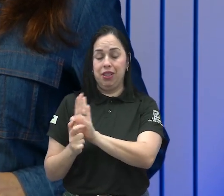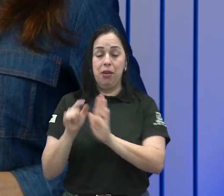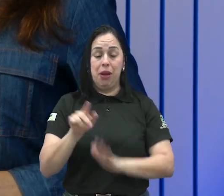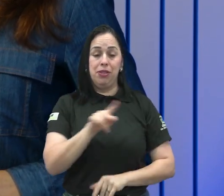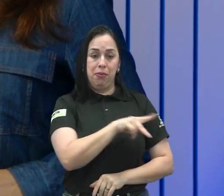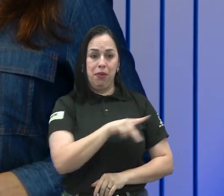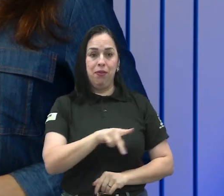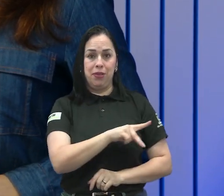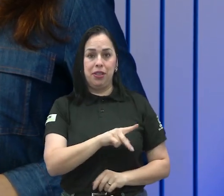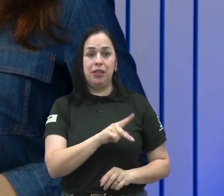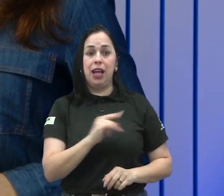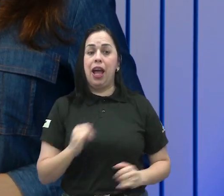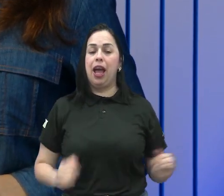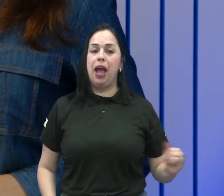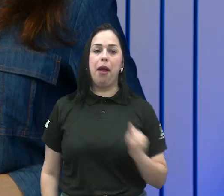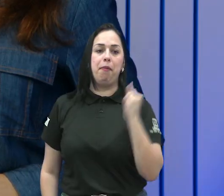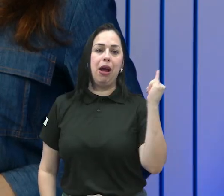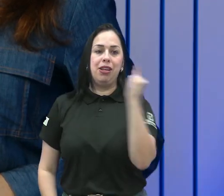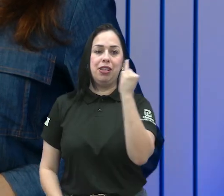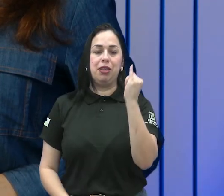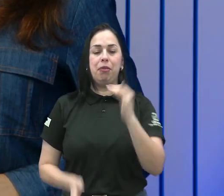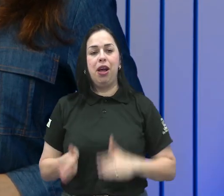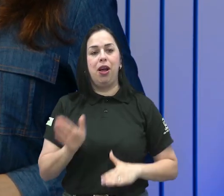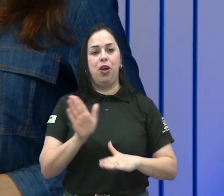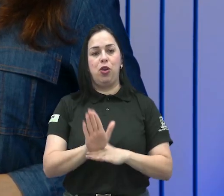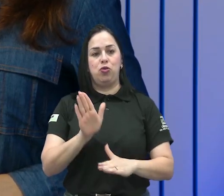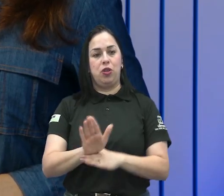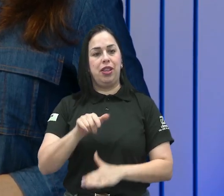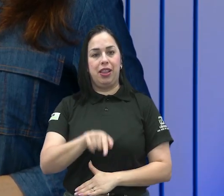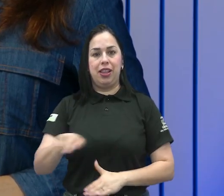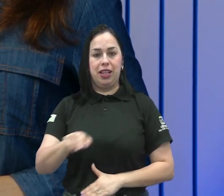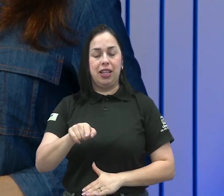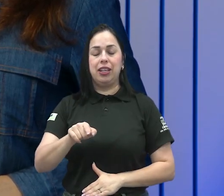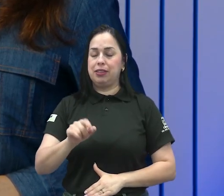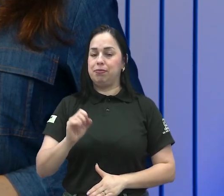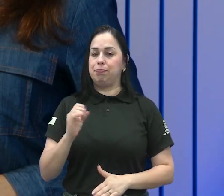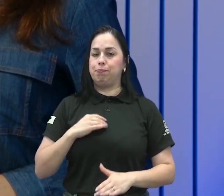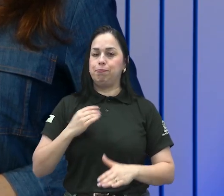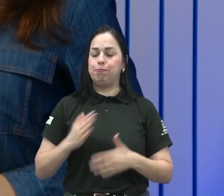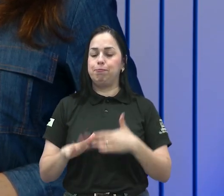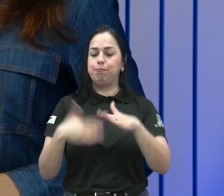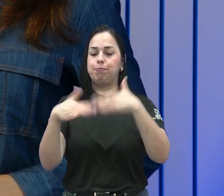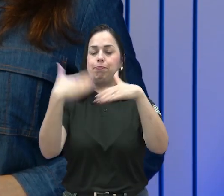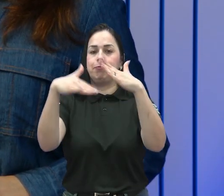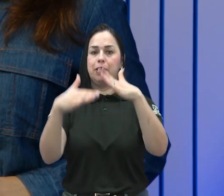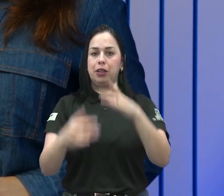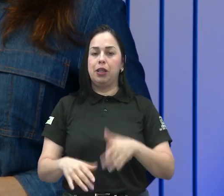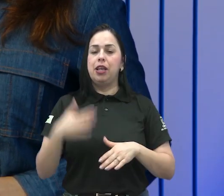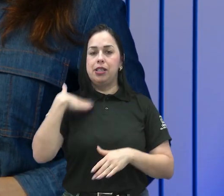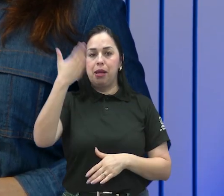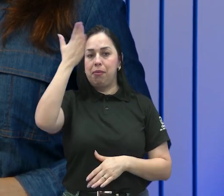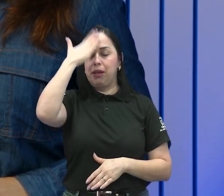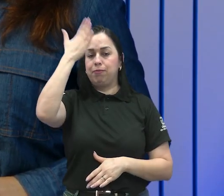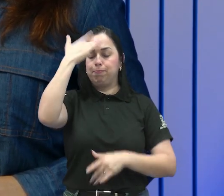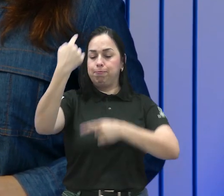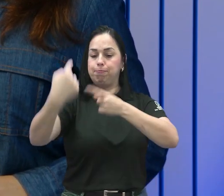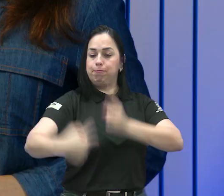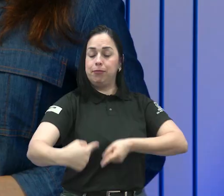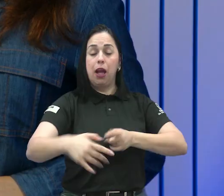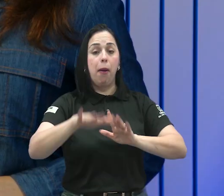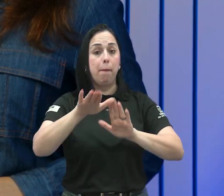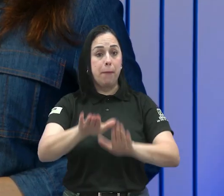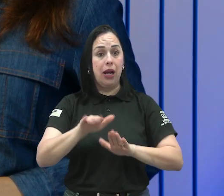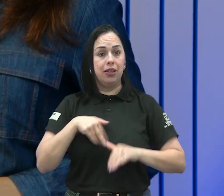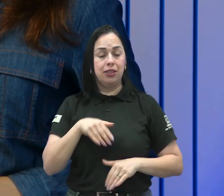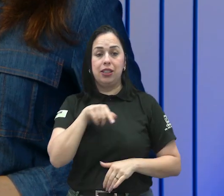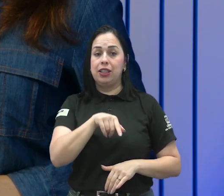o professor continua sendo peça central na formação de cidadãos críticos e conscientes para os desafios sociais.